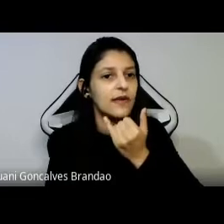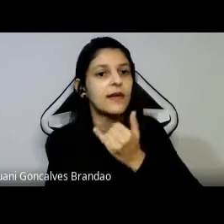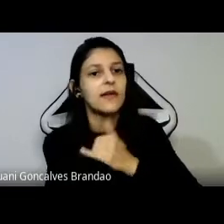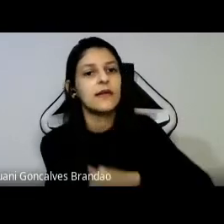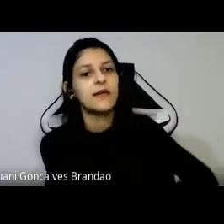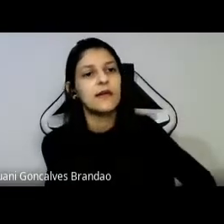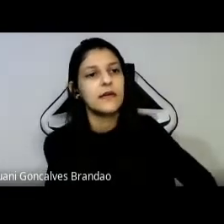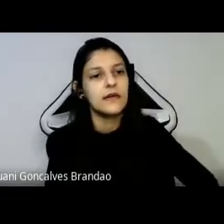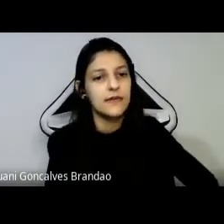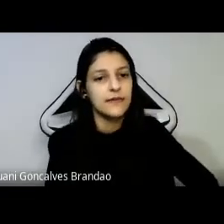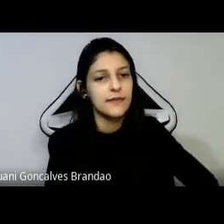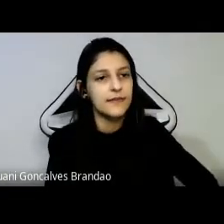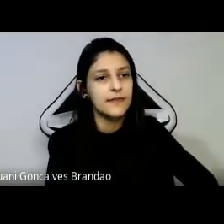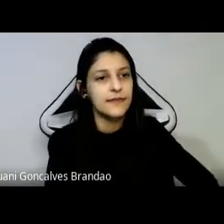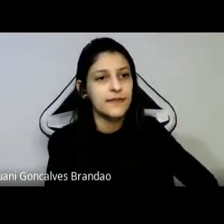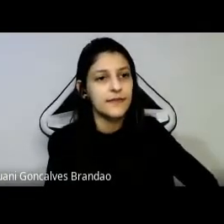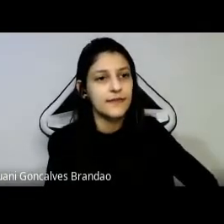toque.